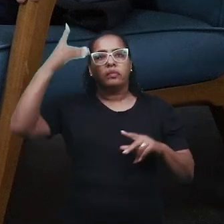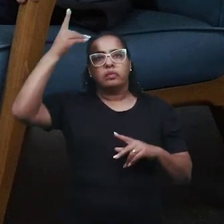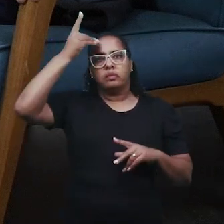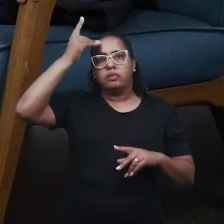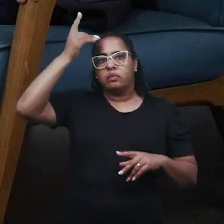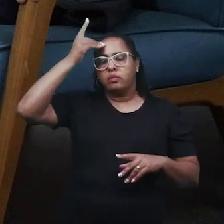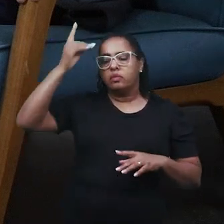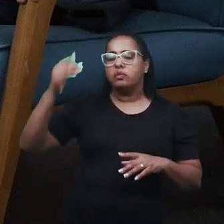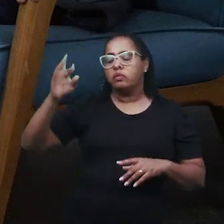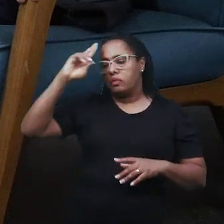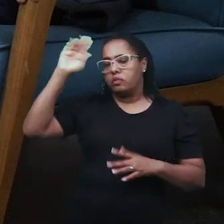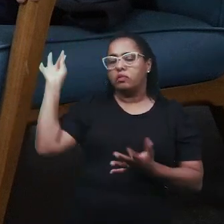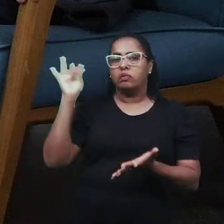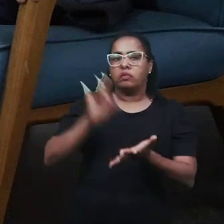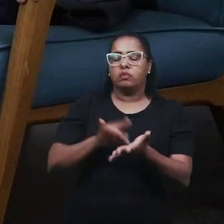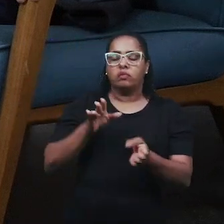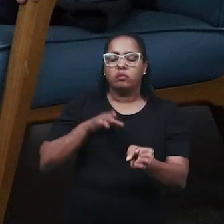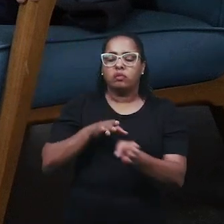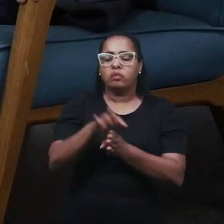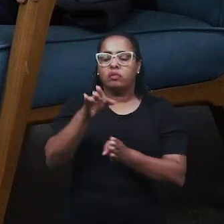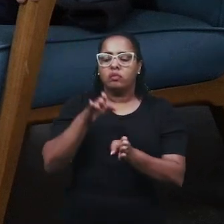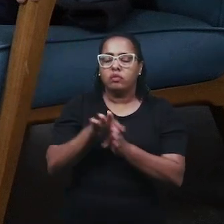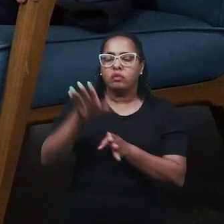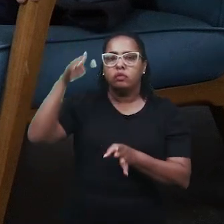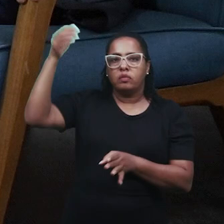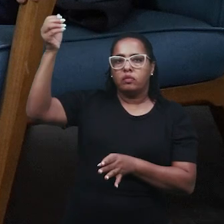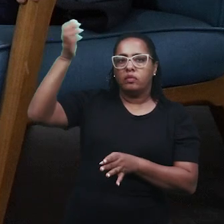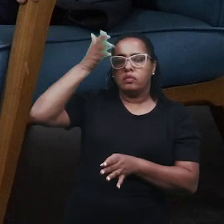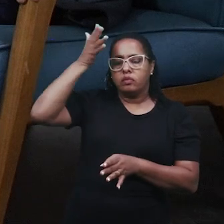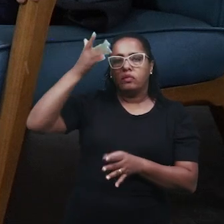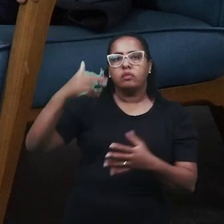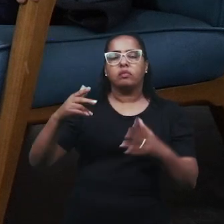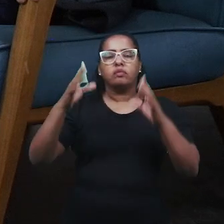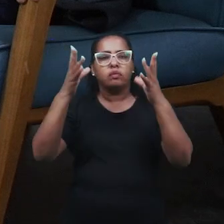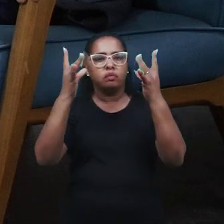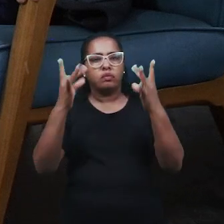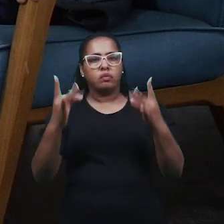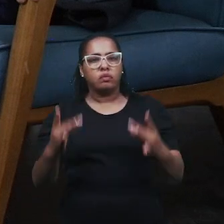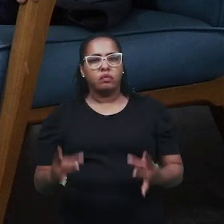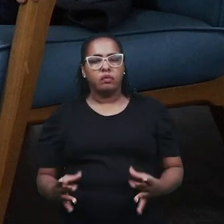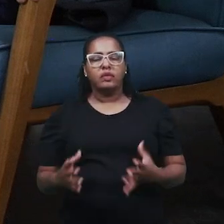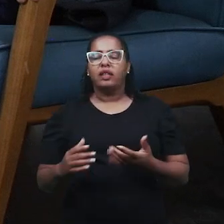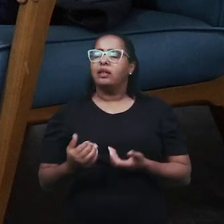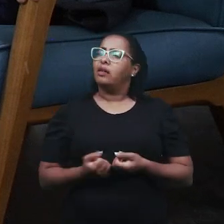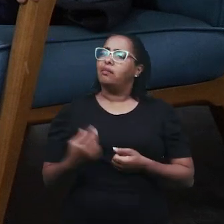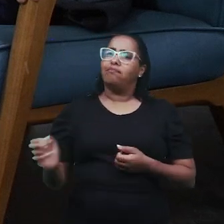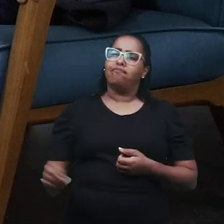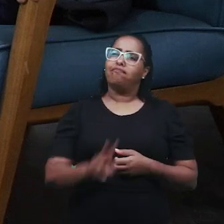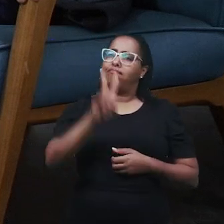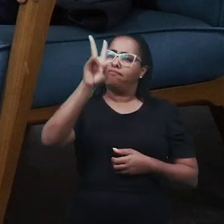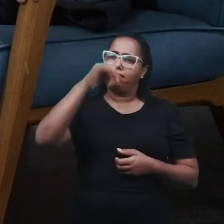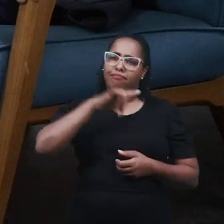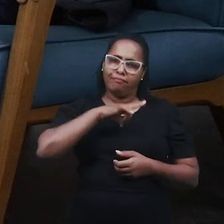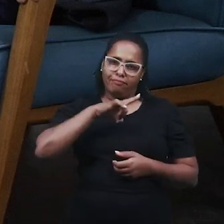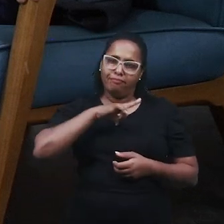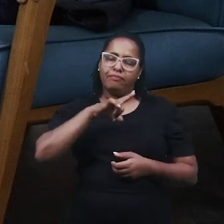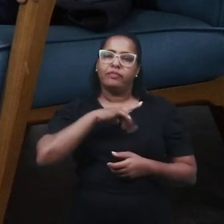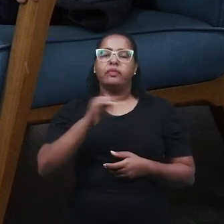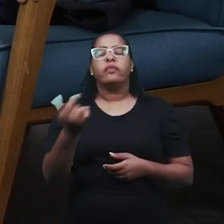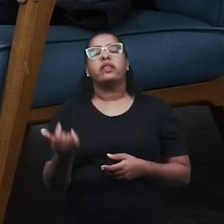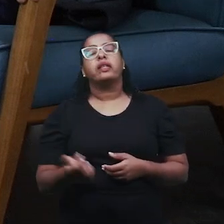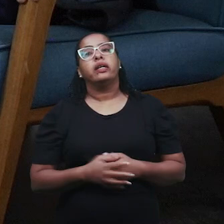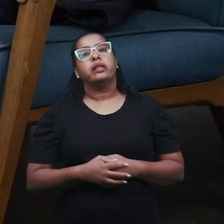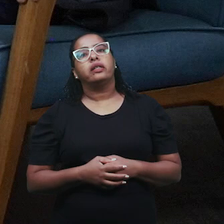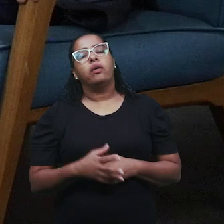espirituais, confirma, orienta, revela alguns detalhes que são muito enriquecidos por isso. Então nós tivemos